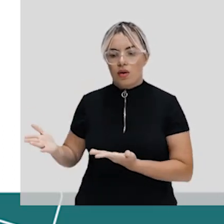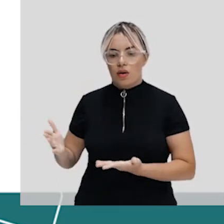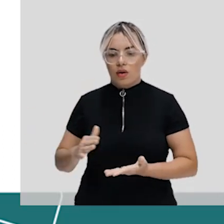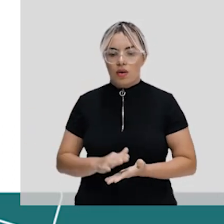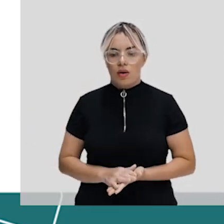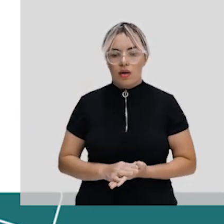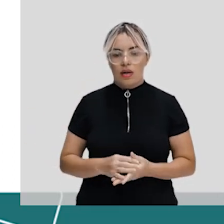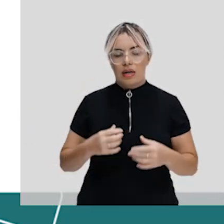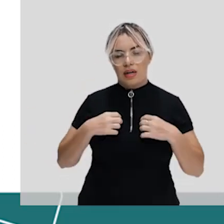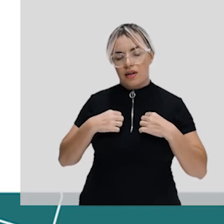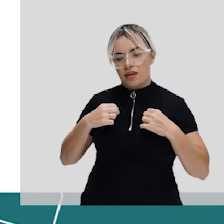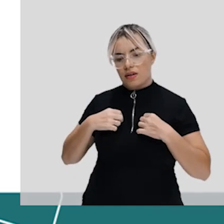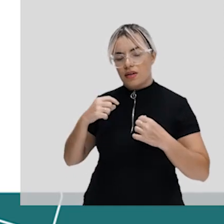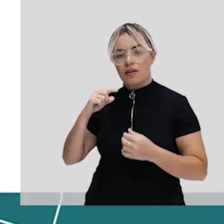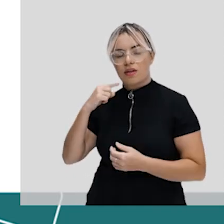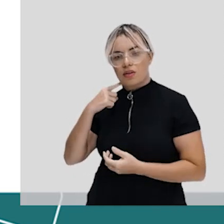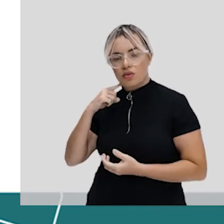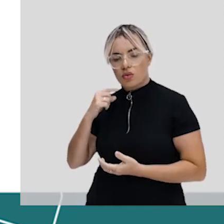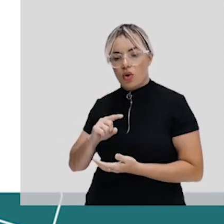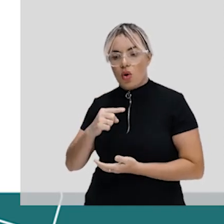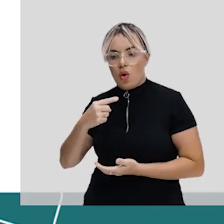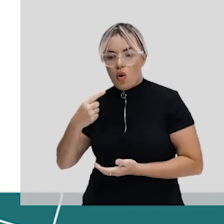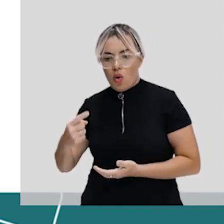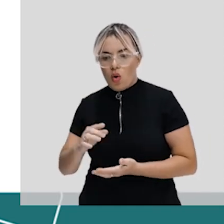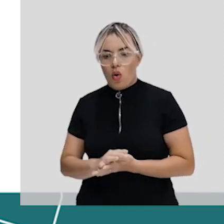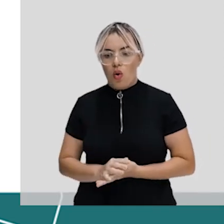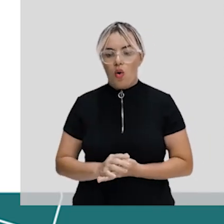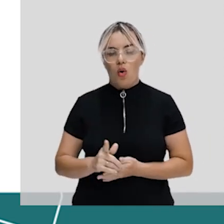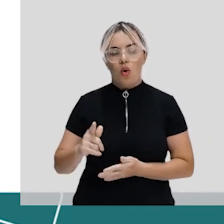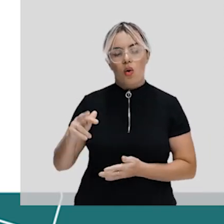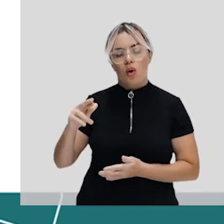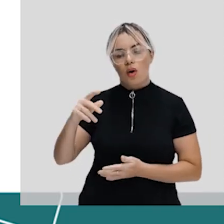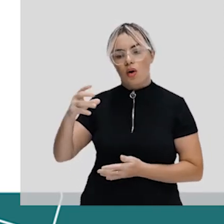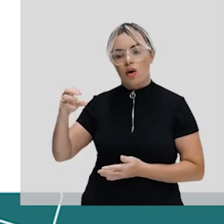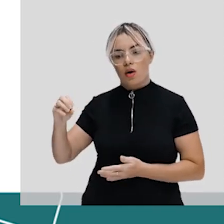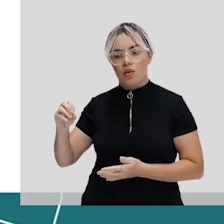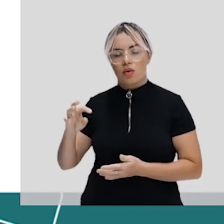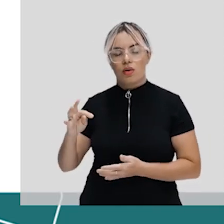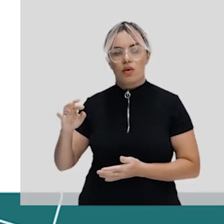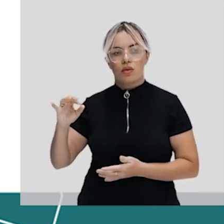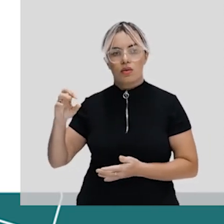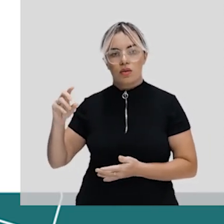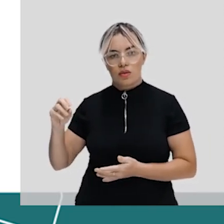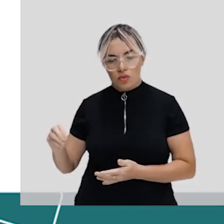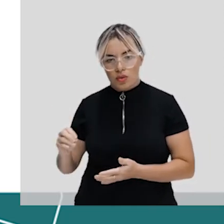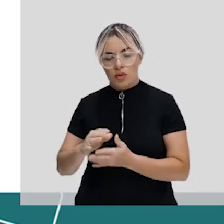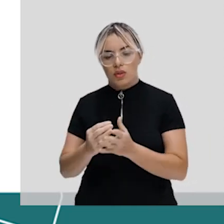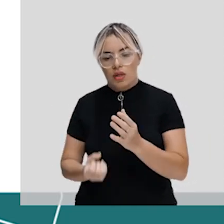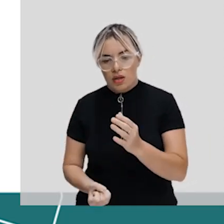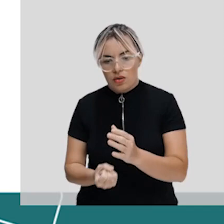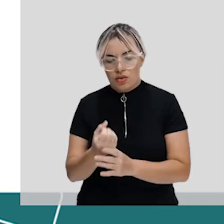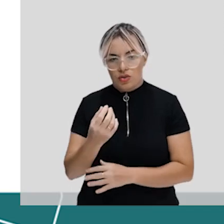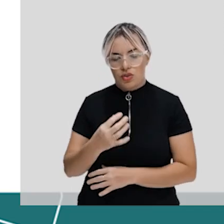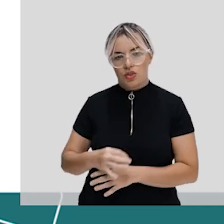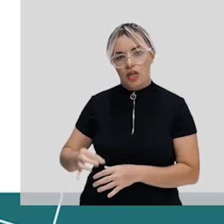origem a ratos. Só que isso não era biogênese, era o quê? Abiogênese. Então tá errado por conta dessa palavrinha aqui